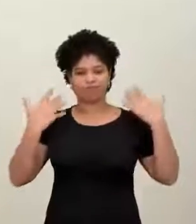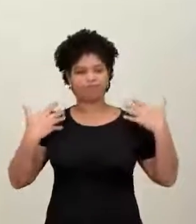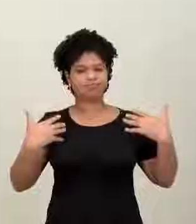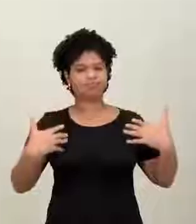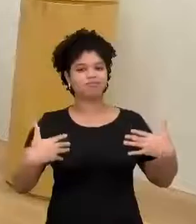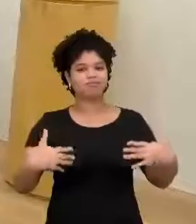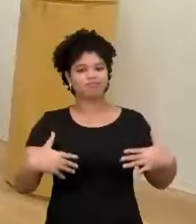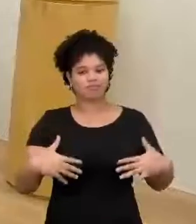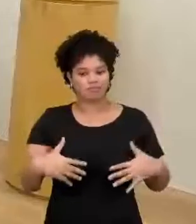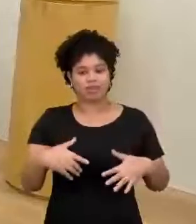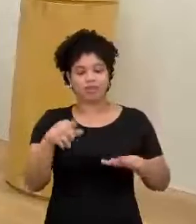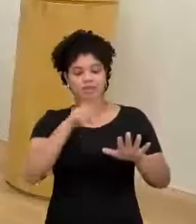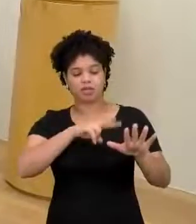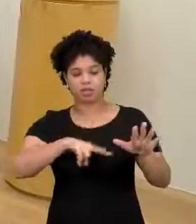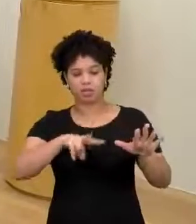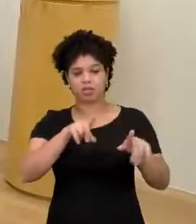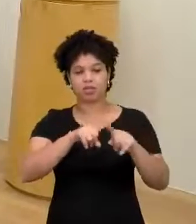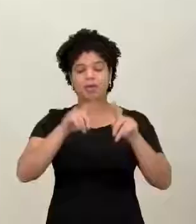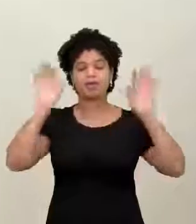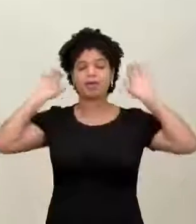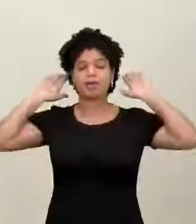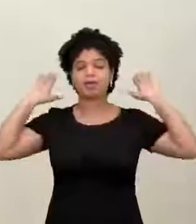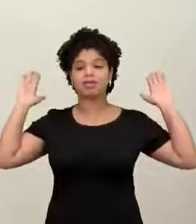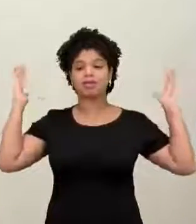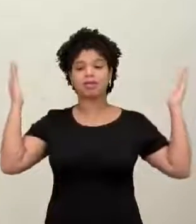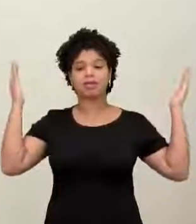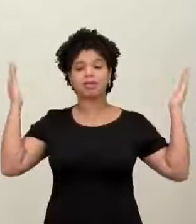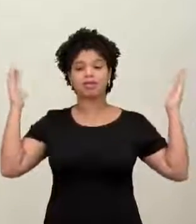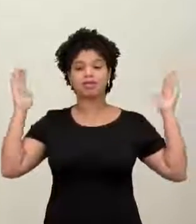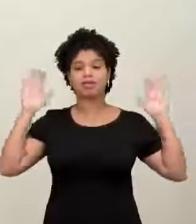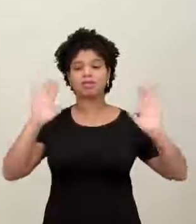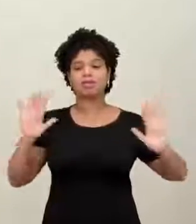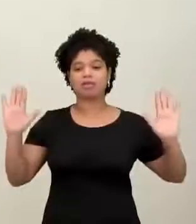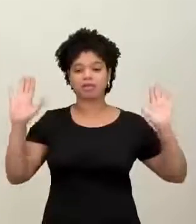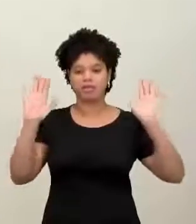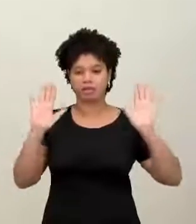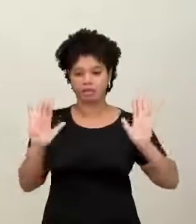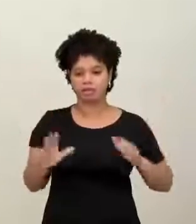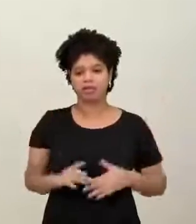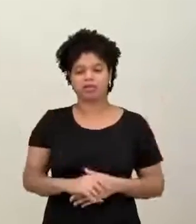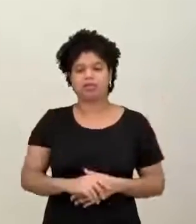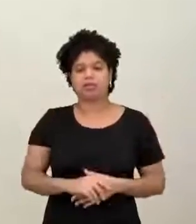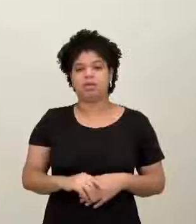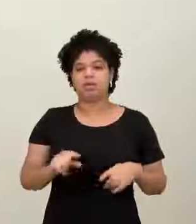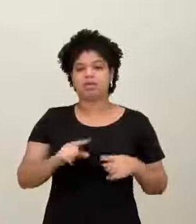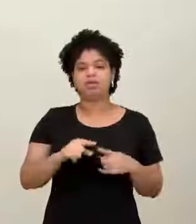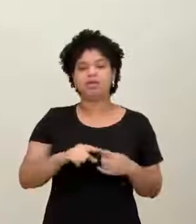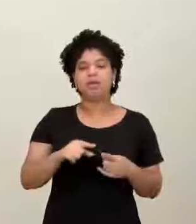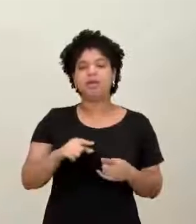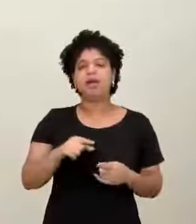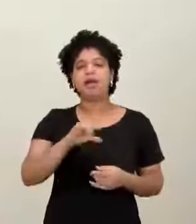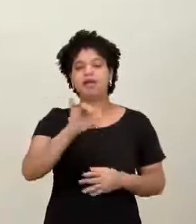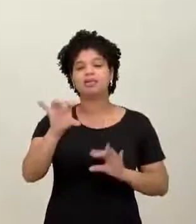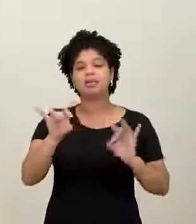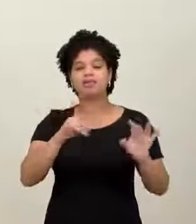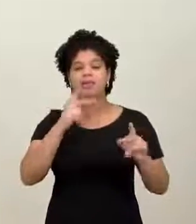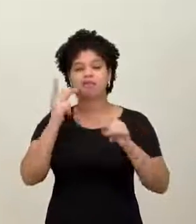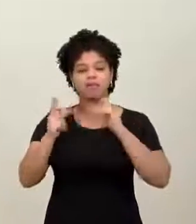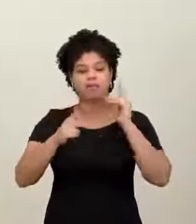aí. Bem lembrado. Você tem o cenário, você tem as falas, você tem muitas emoções envolvidas. É uma coisa maravilhosa,